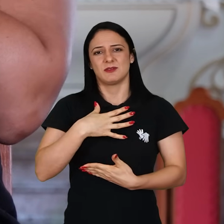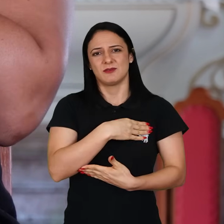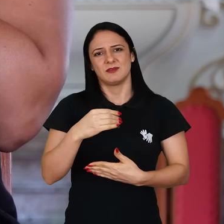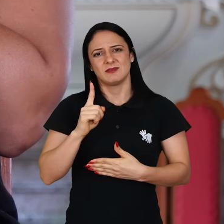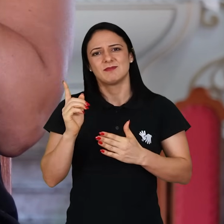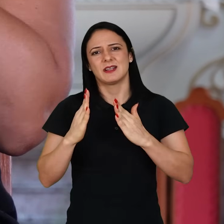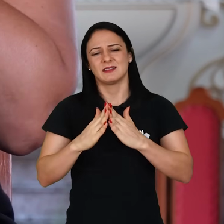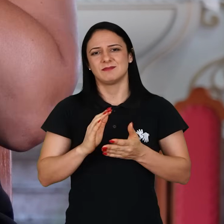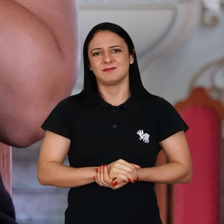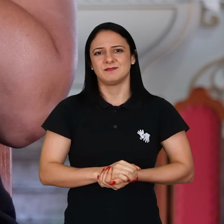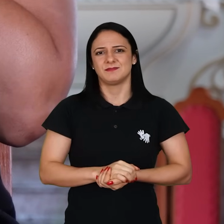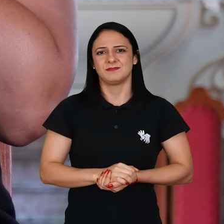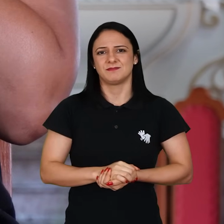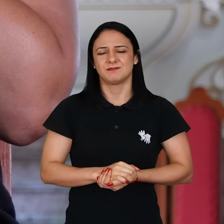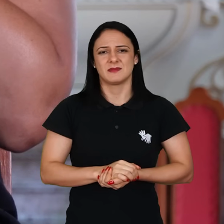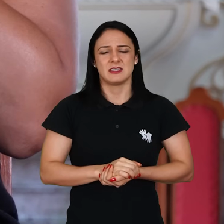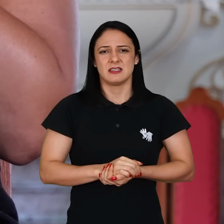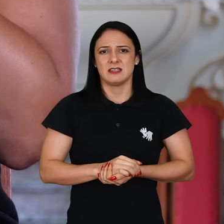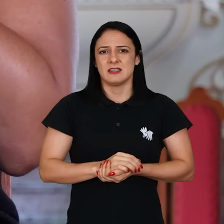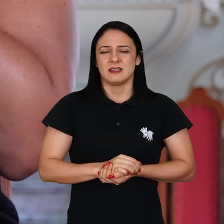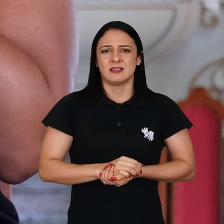para casa. Eu falo